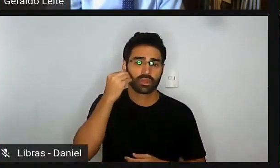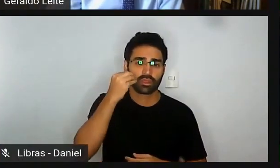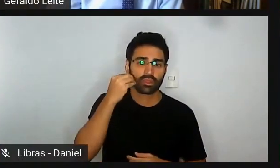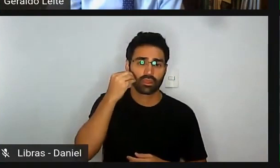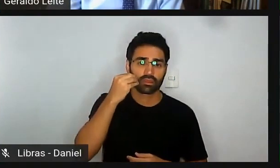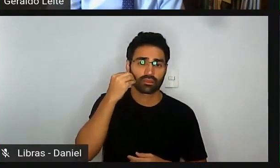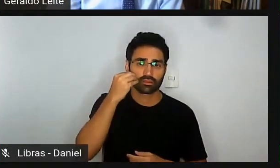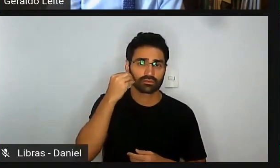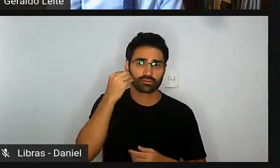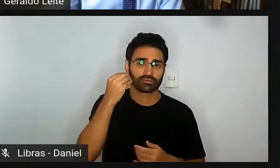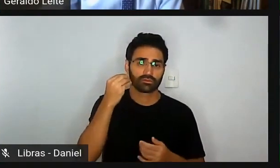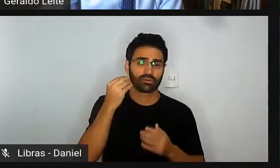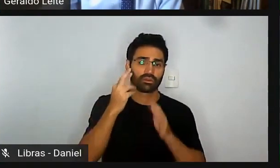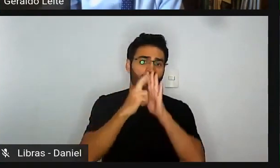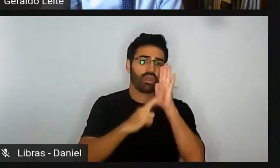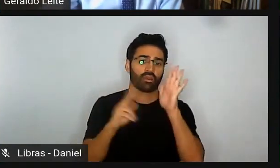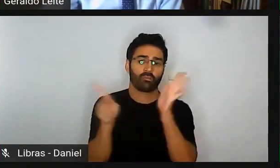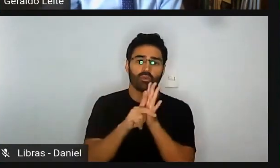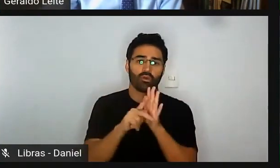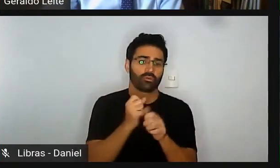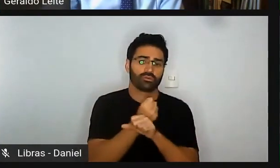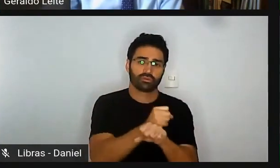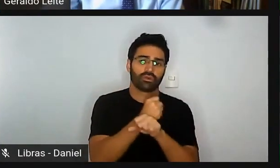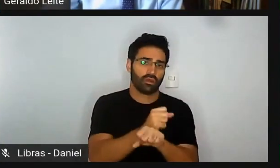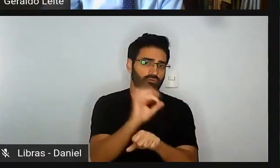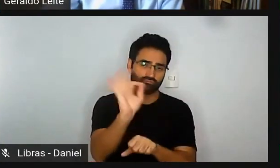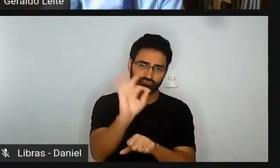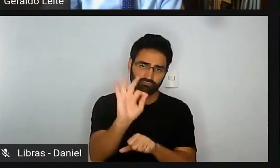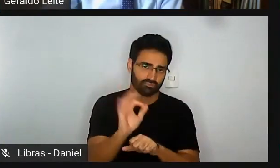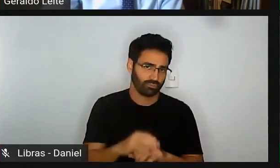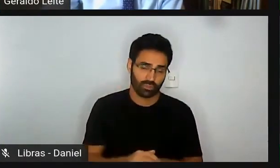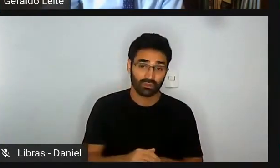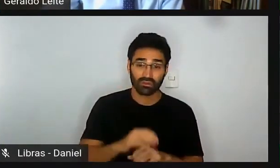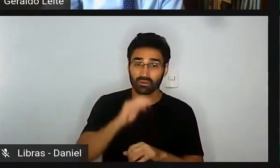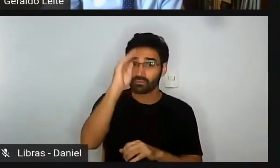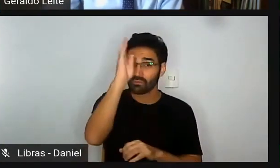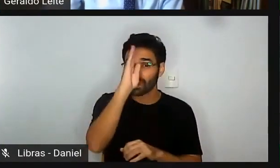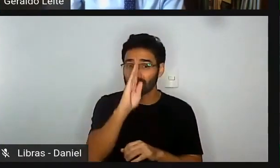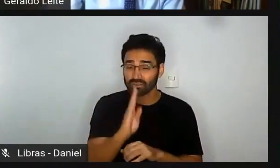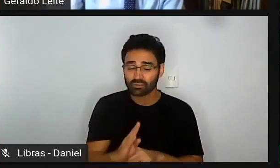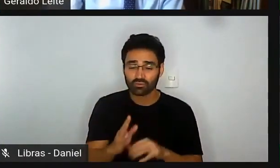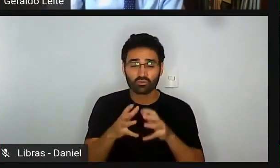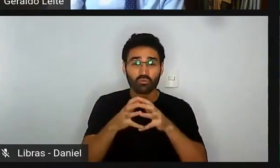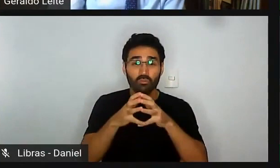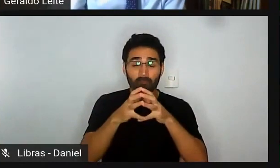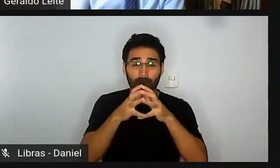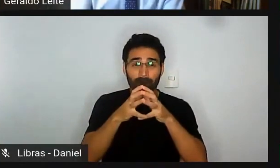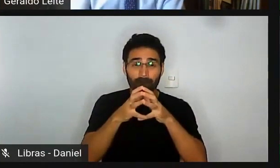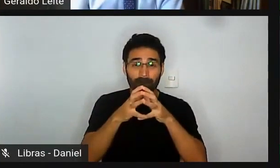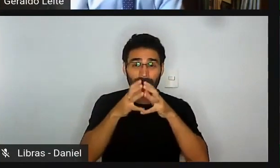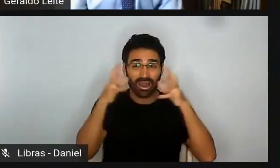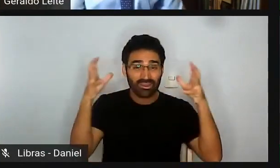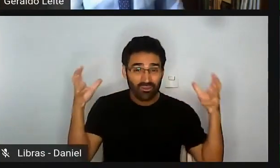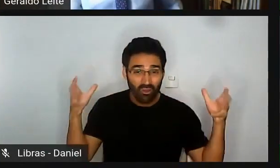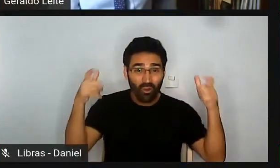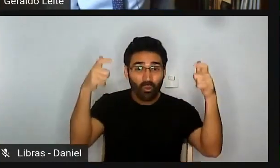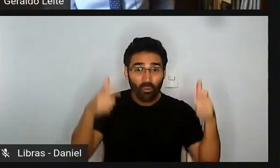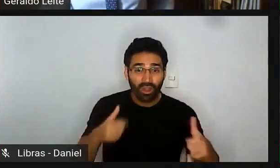regime escravista. Nós fomos o maior território escravista da América. Em torno